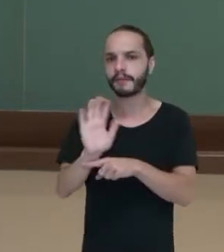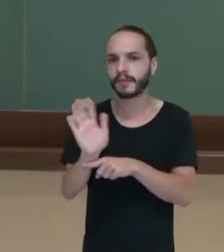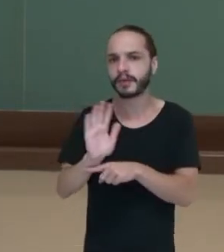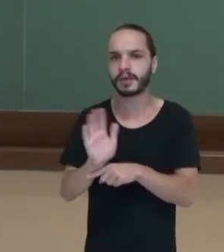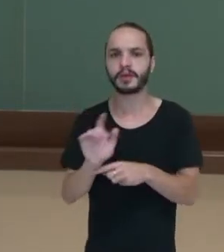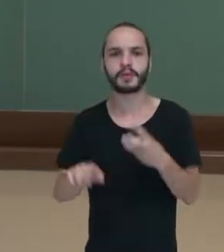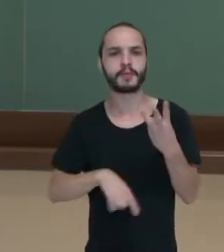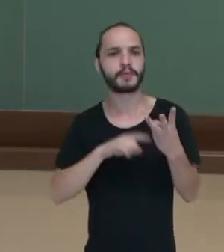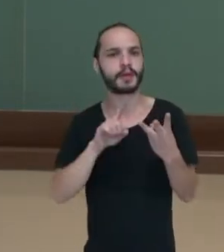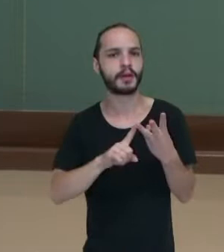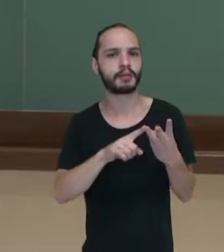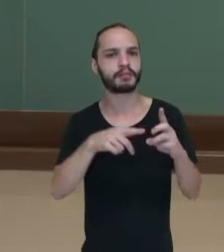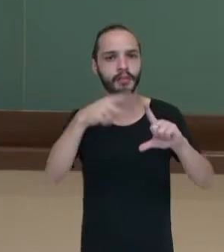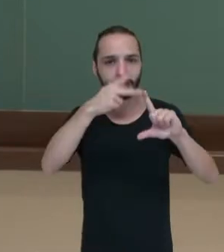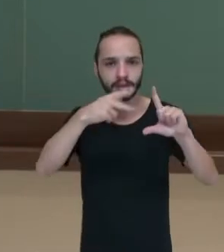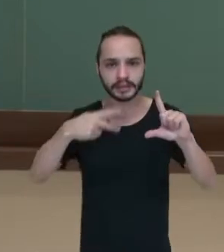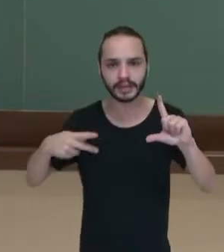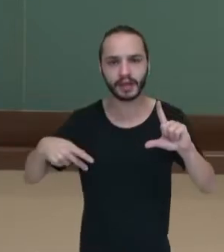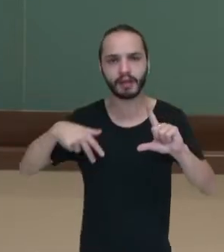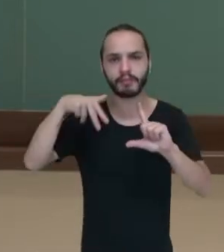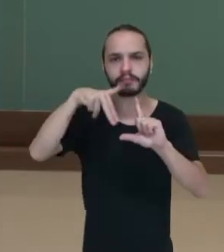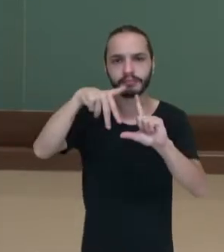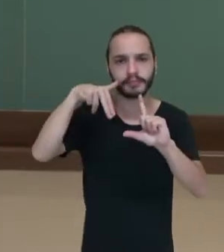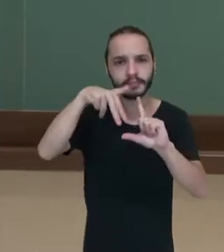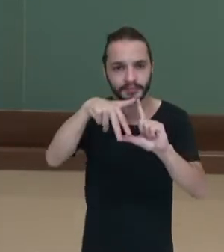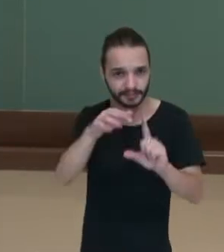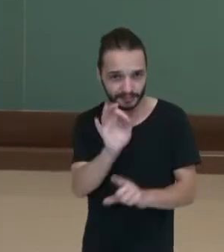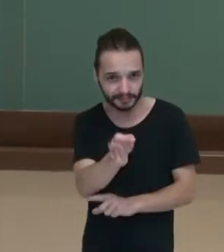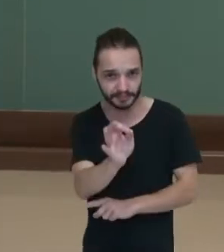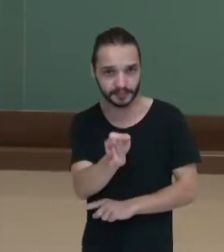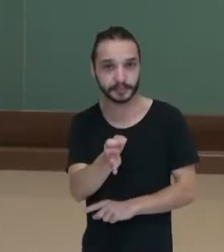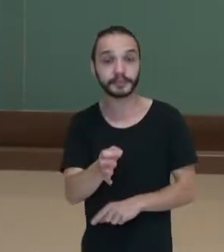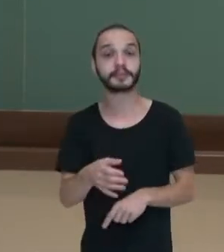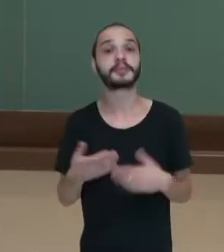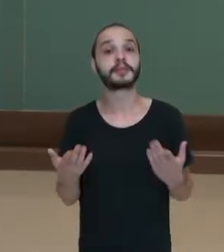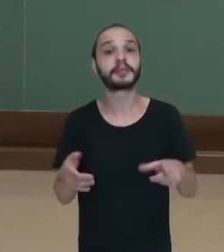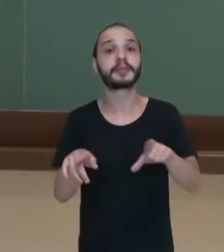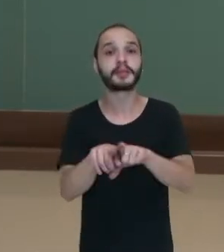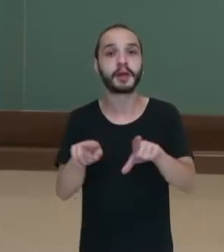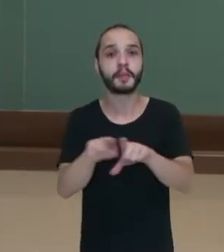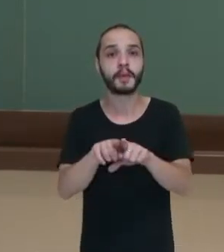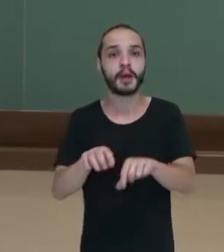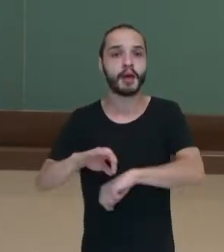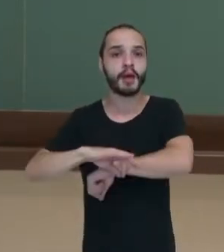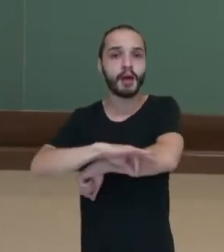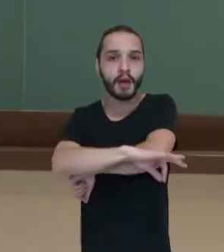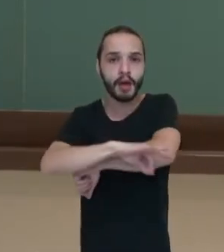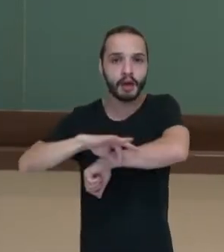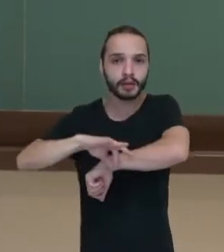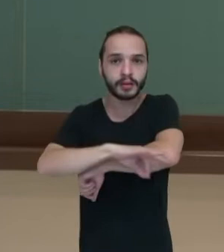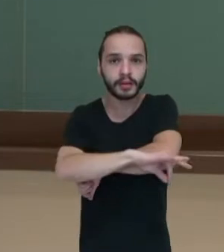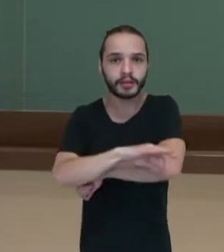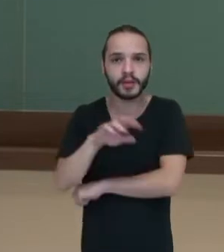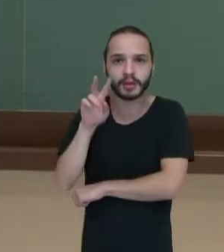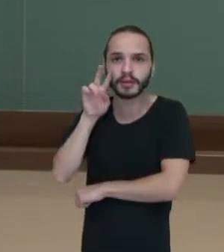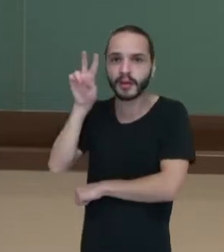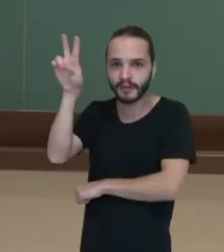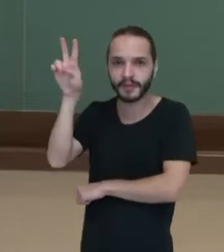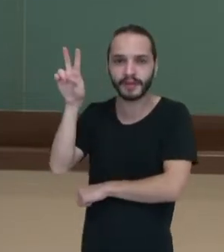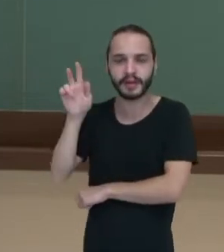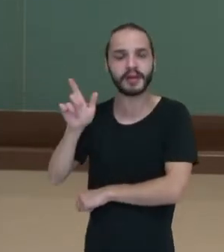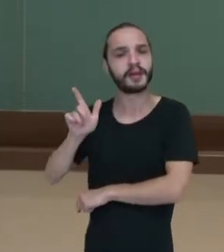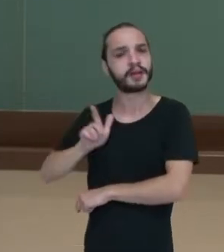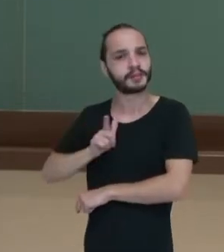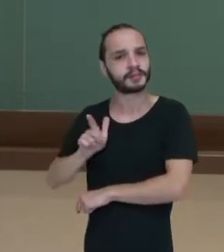em desenhos, não é verdade? Inclusive, essa arquitetura que a gente está vendo aqui, do Partenon que você está